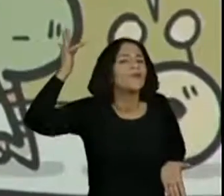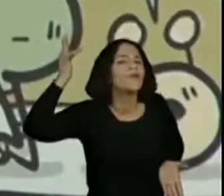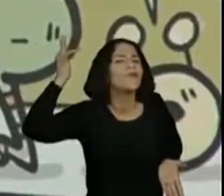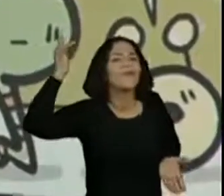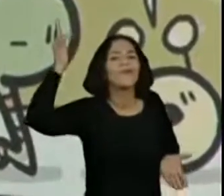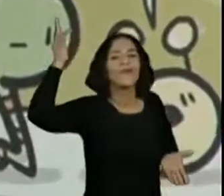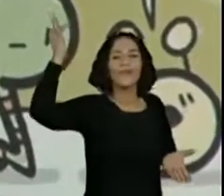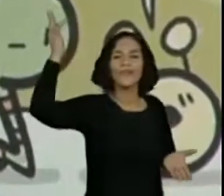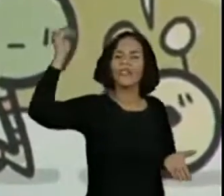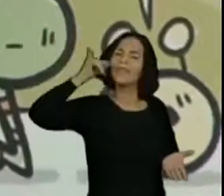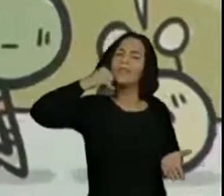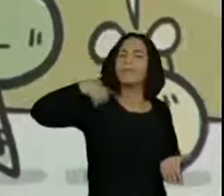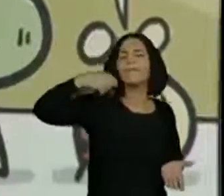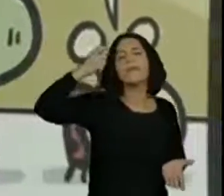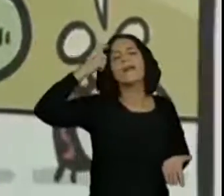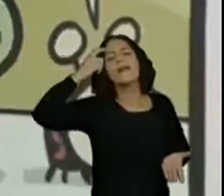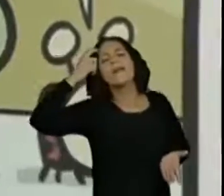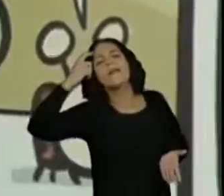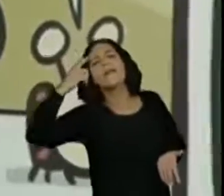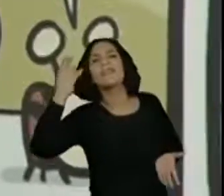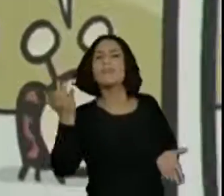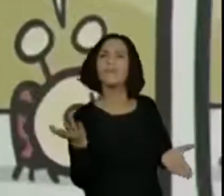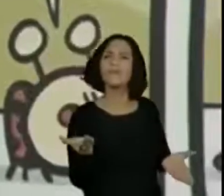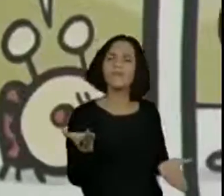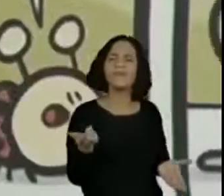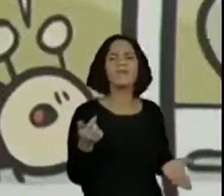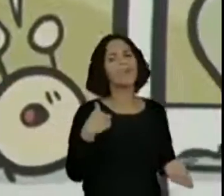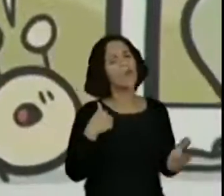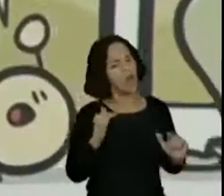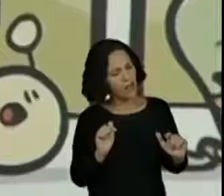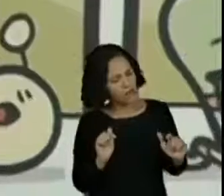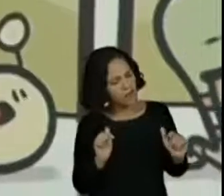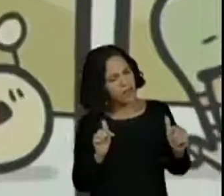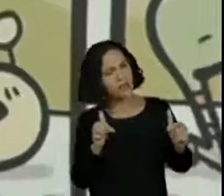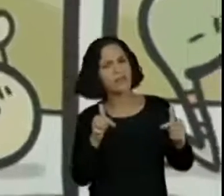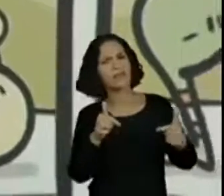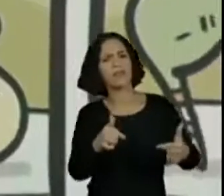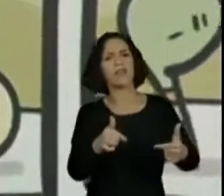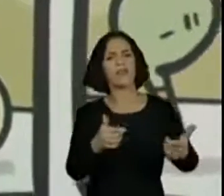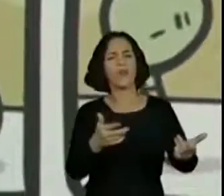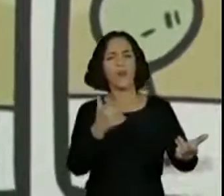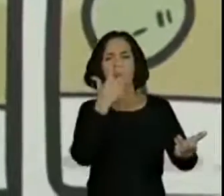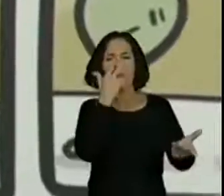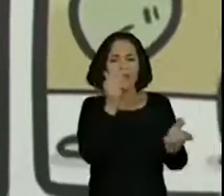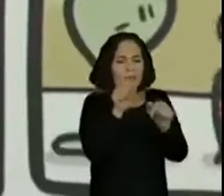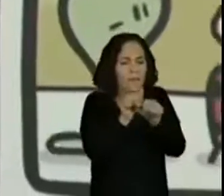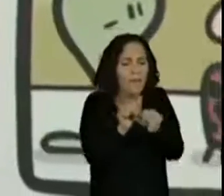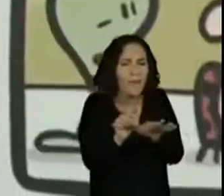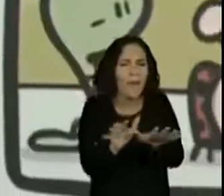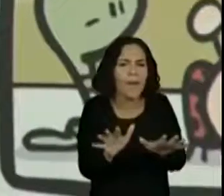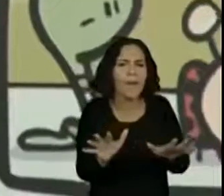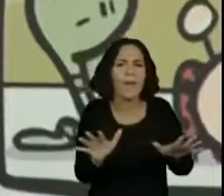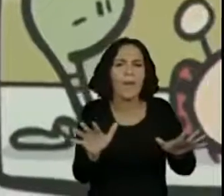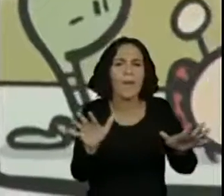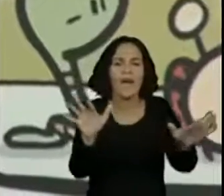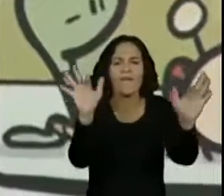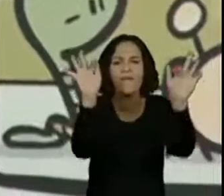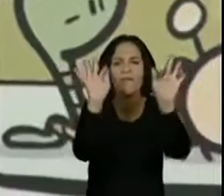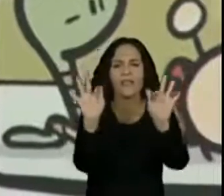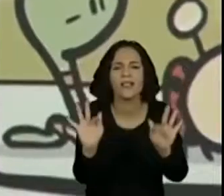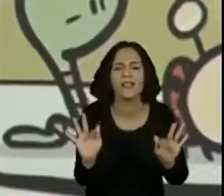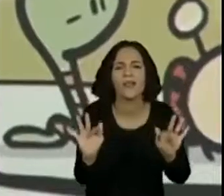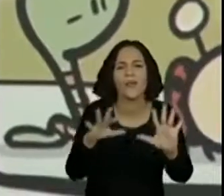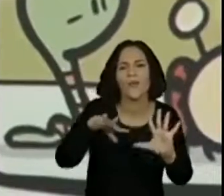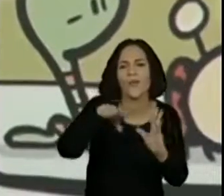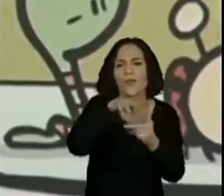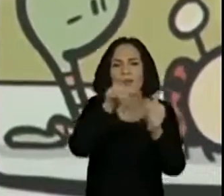aí ela fala assim, tomar a atitude que vai gerar uma onda de felicidade e paz no mundo.